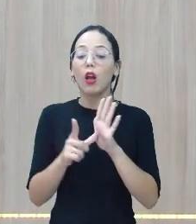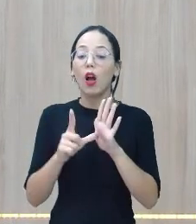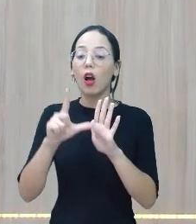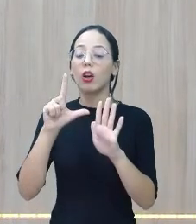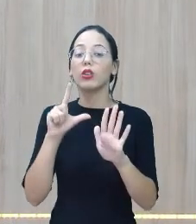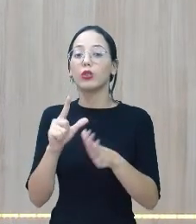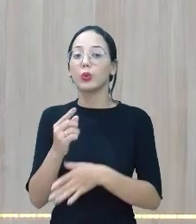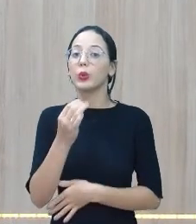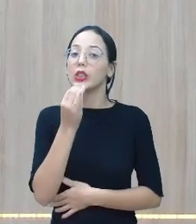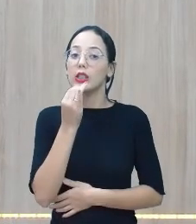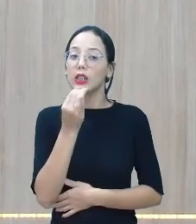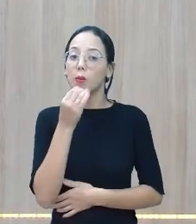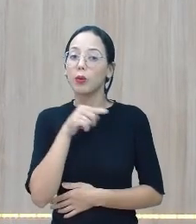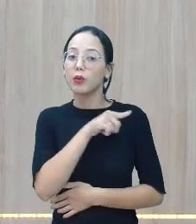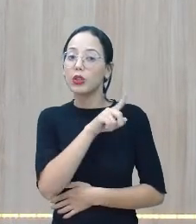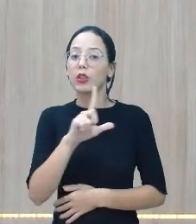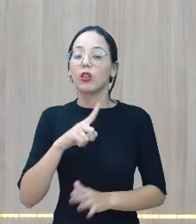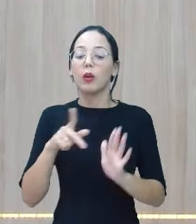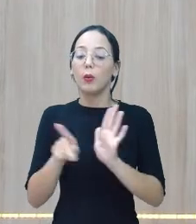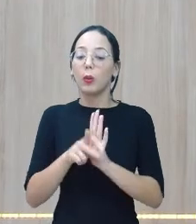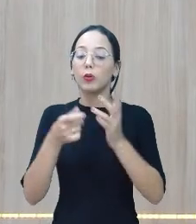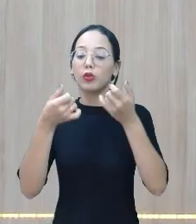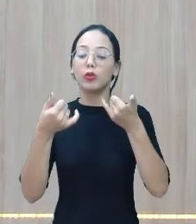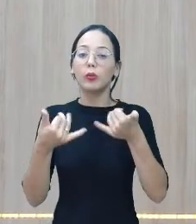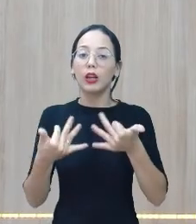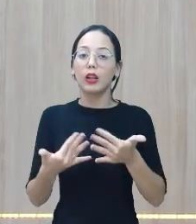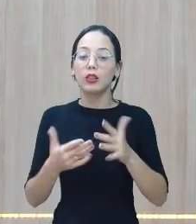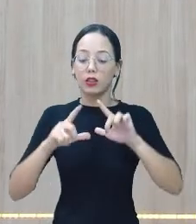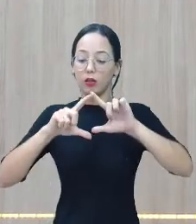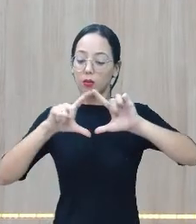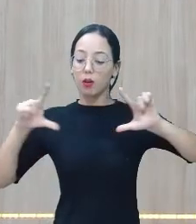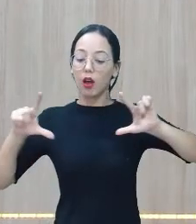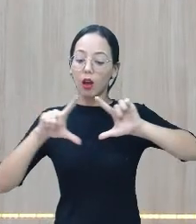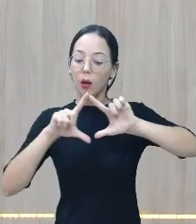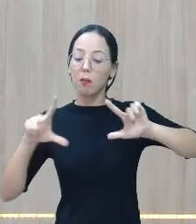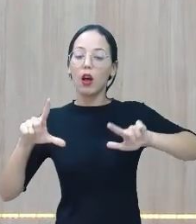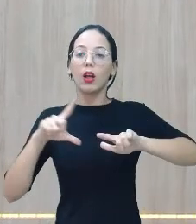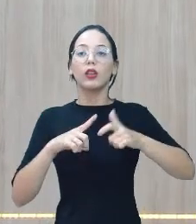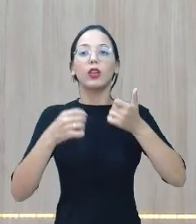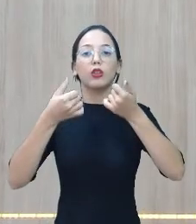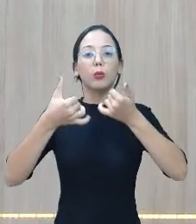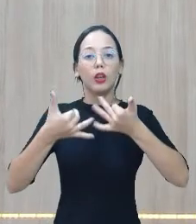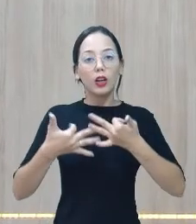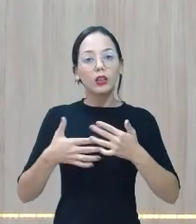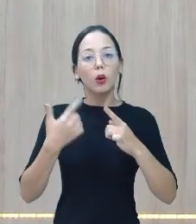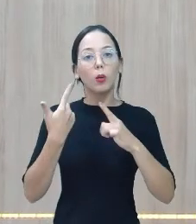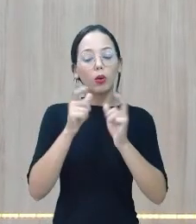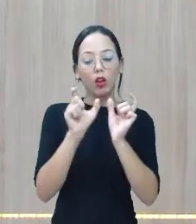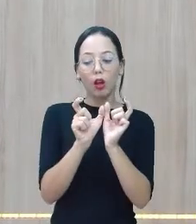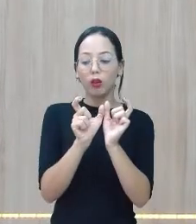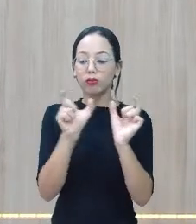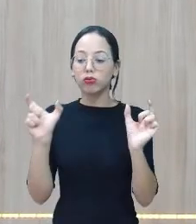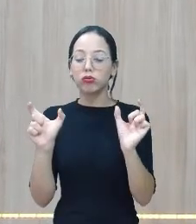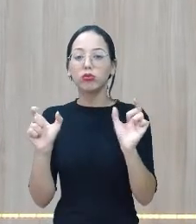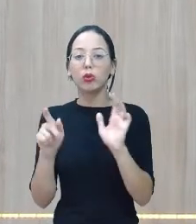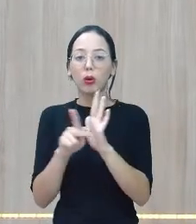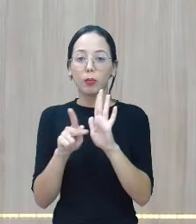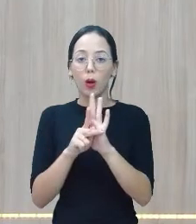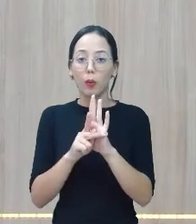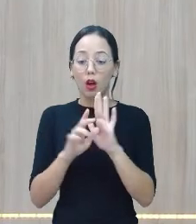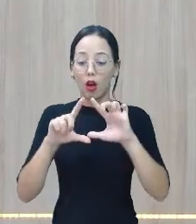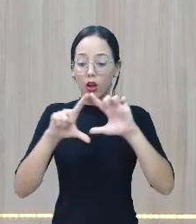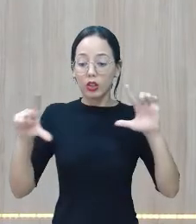exemplo, vocês têm a explicação, não é? Na oração explicativa gera uma quebra em relação à oração